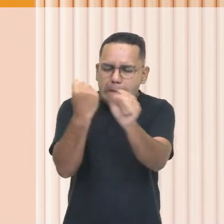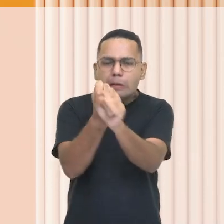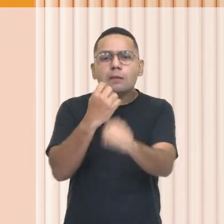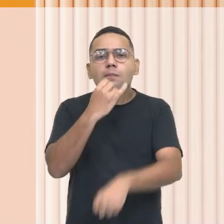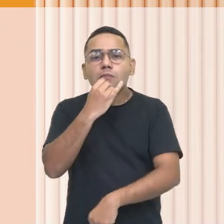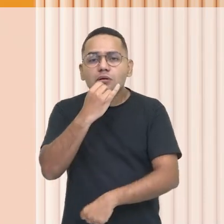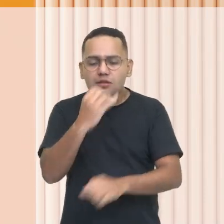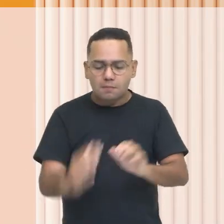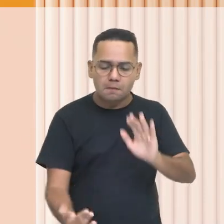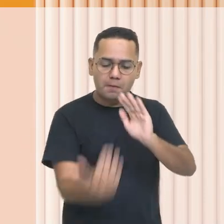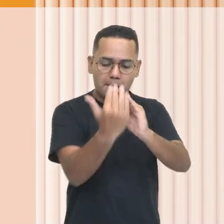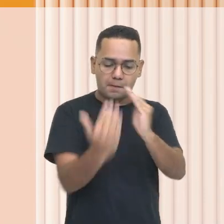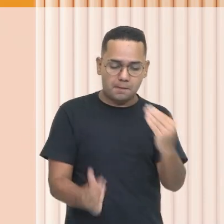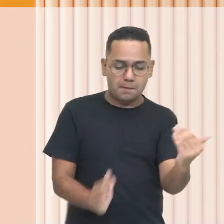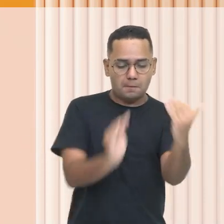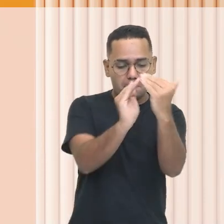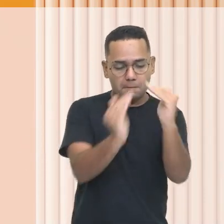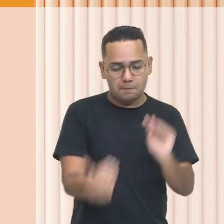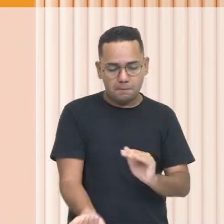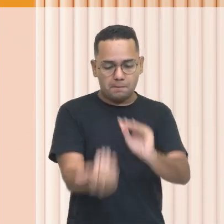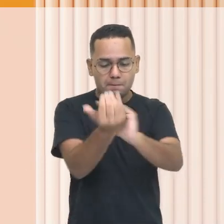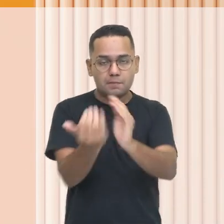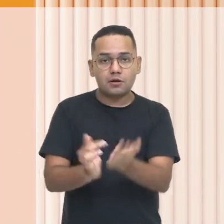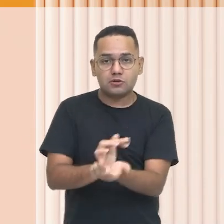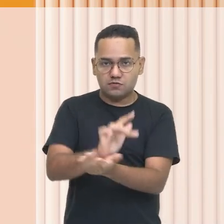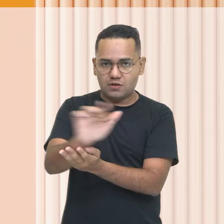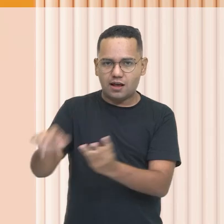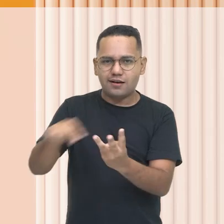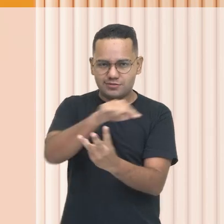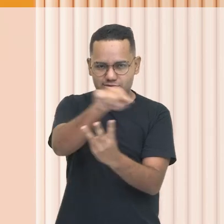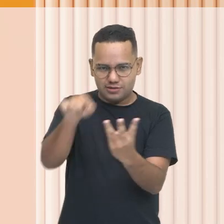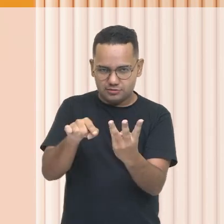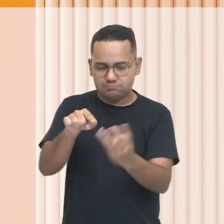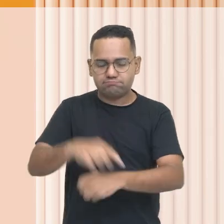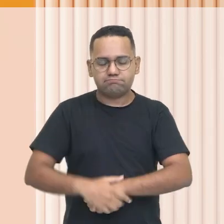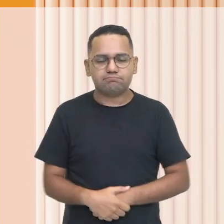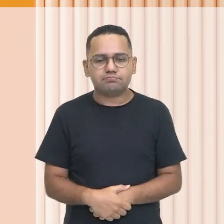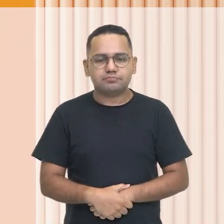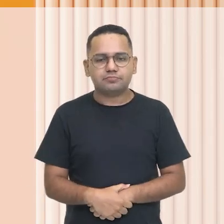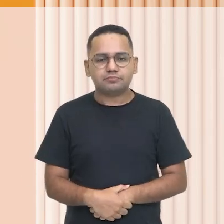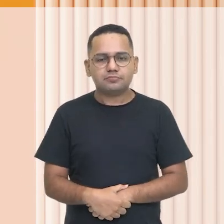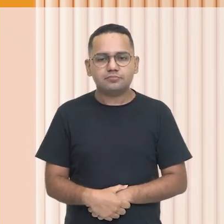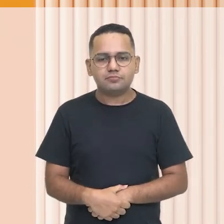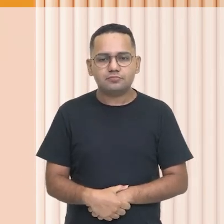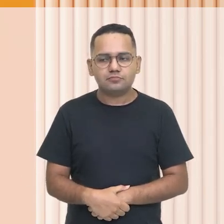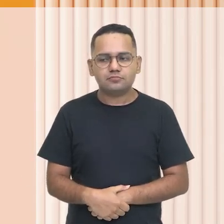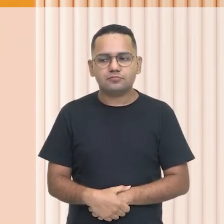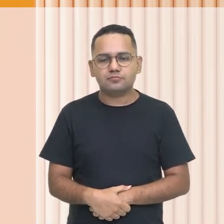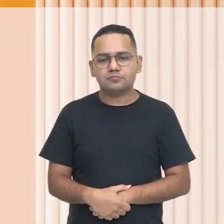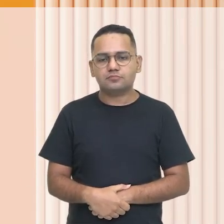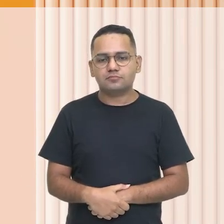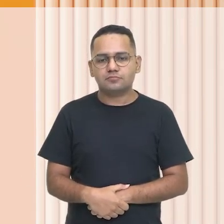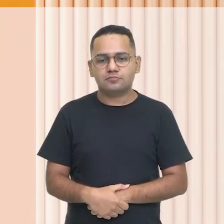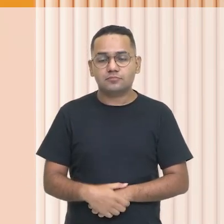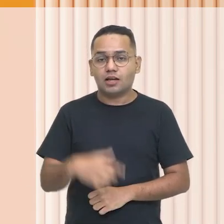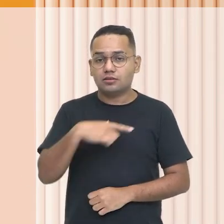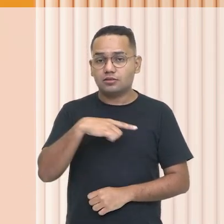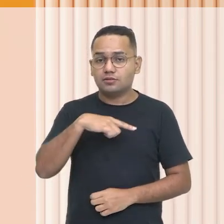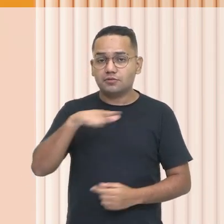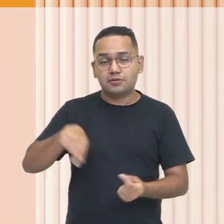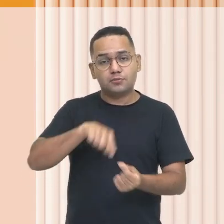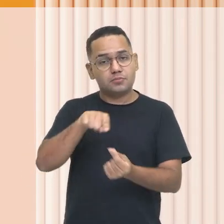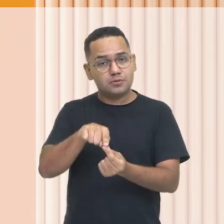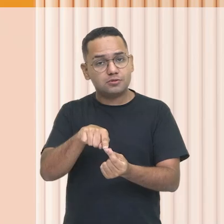exemplo, as pirâmides do Egito, né, que foram construídas com essa intenção,